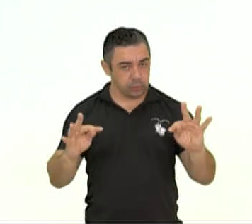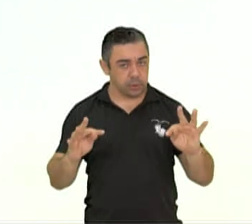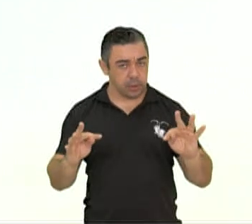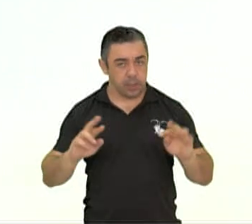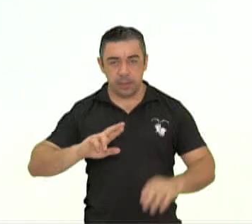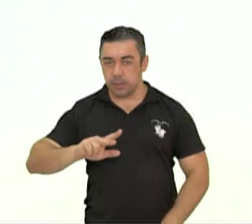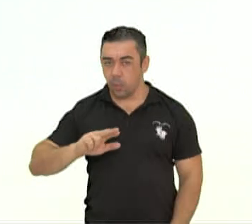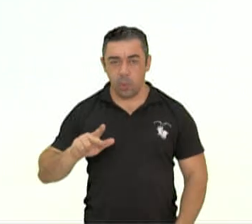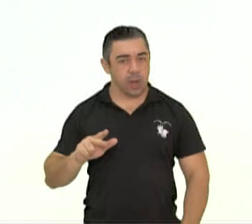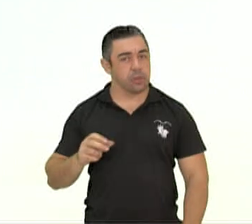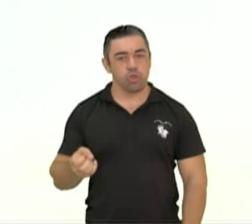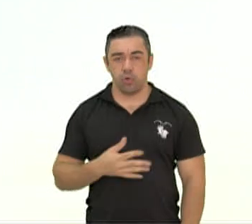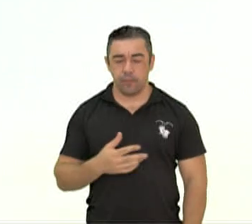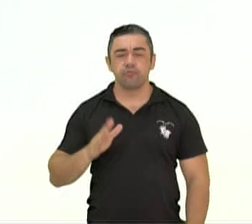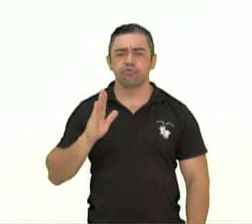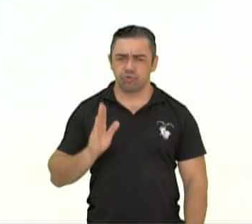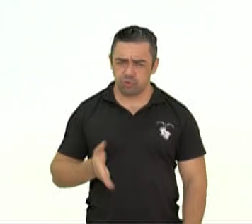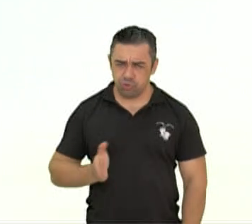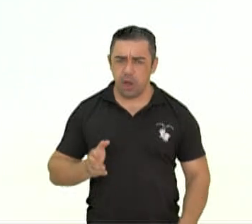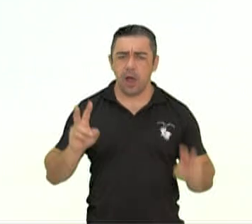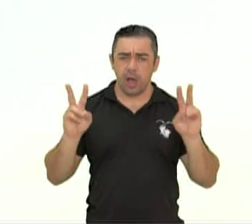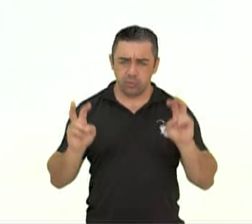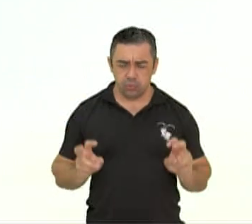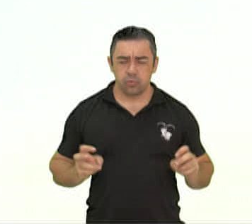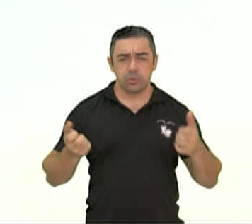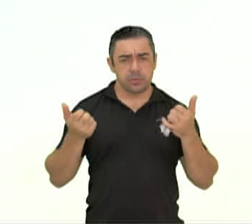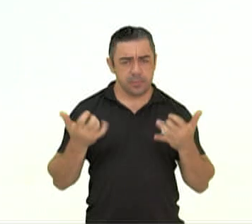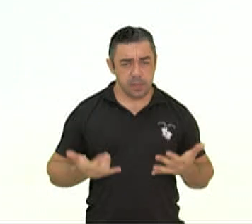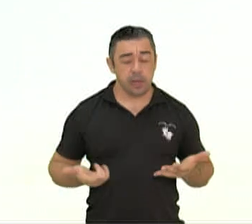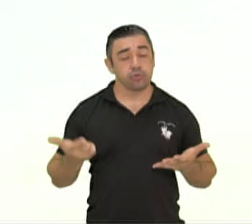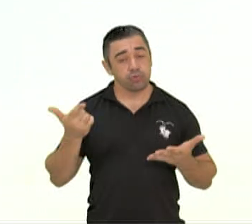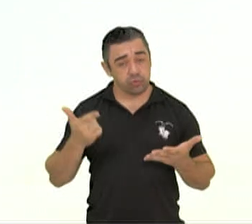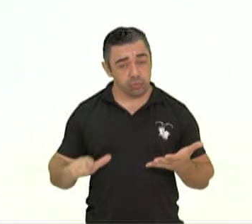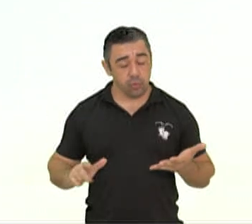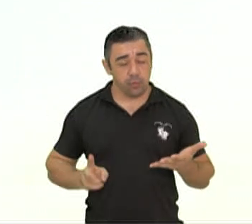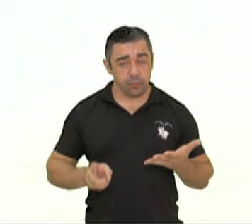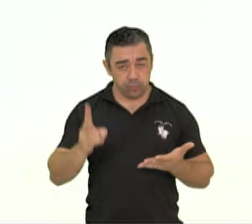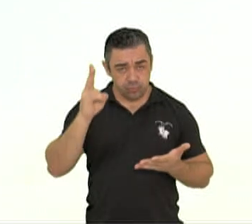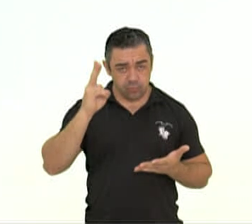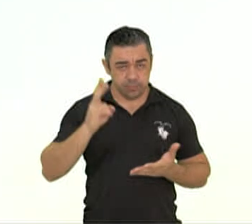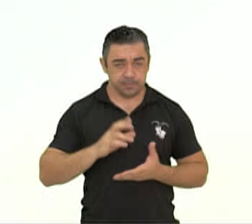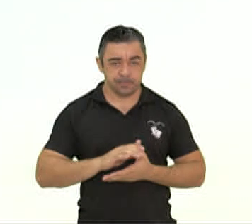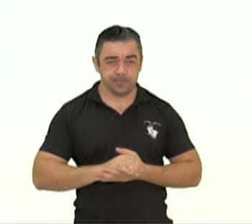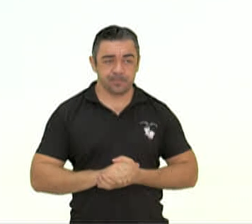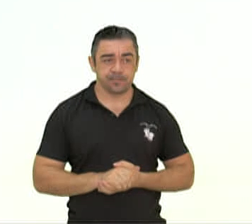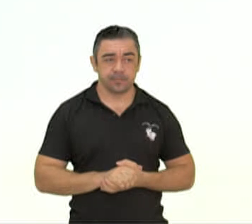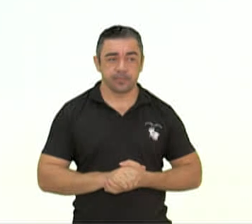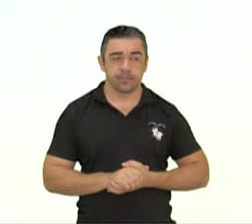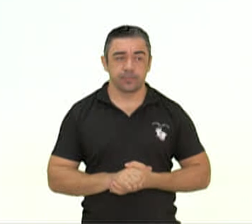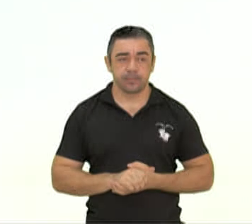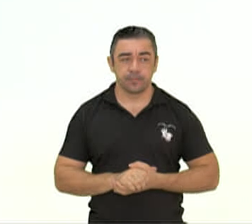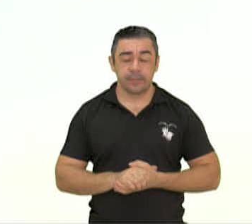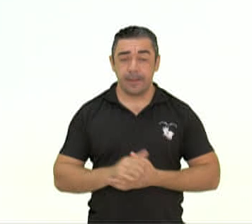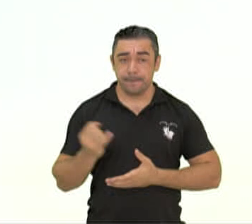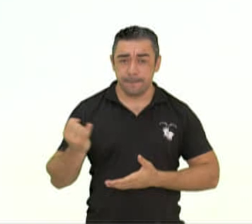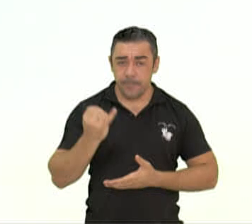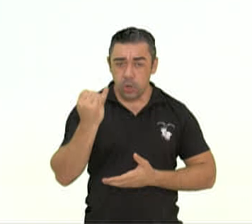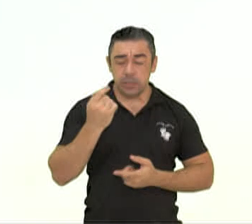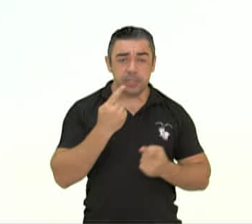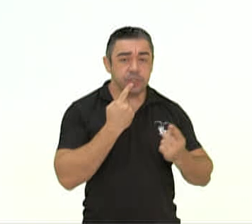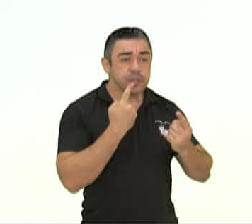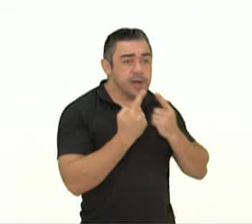assunto que já foi falado, trabalhado, estamos aqui dando continuidade. É